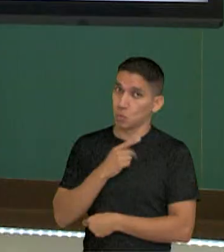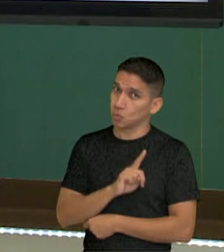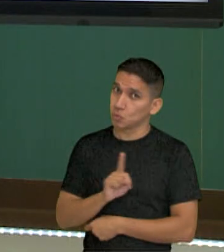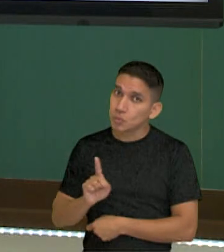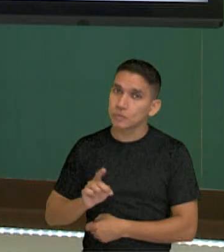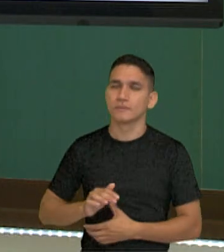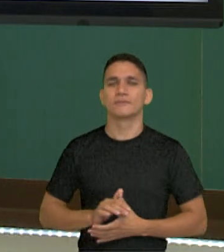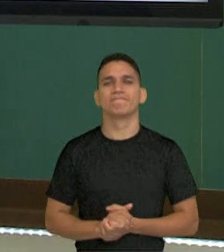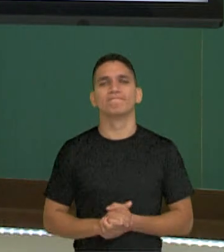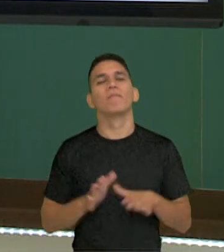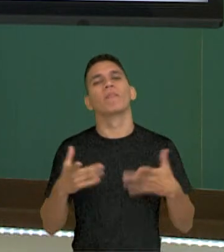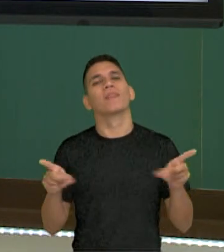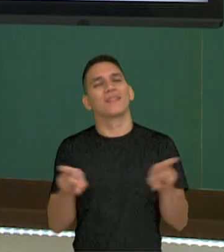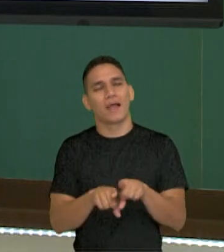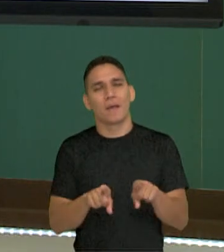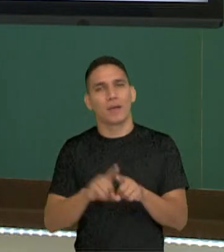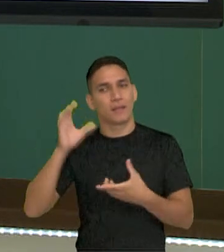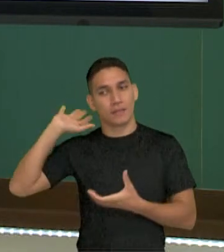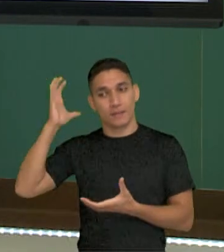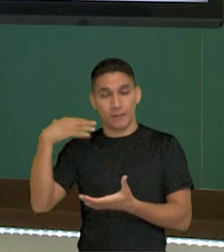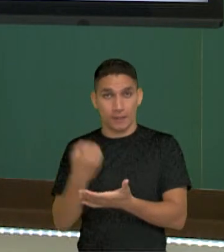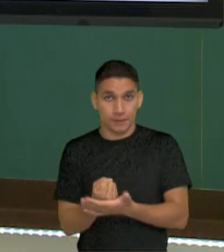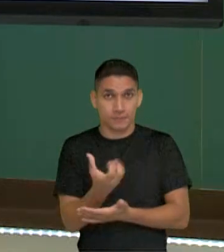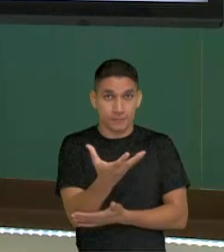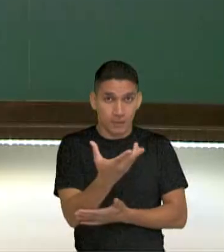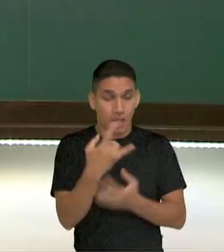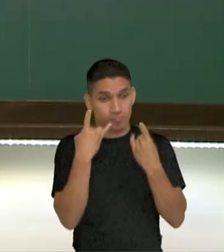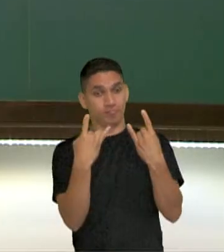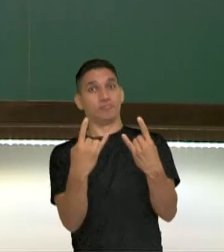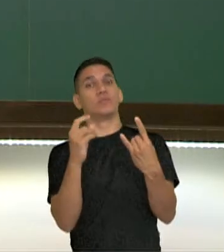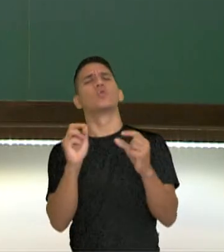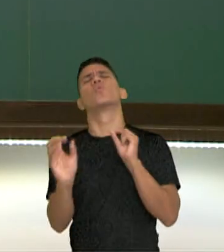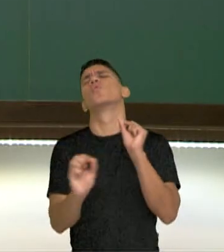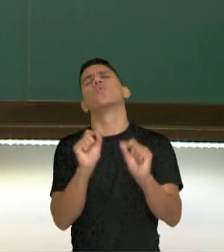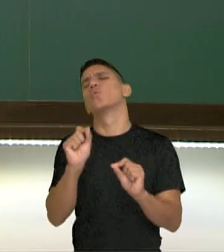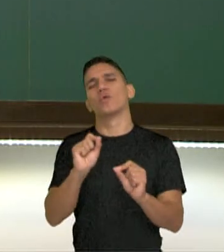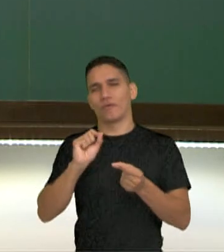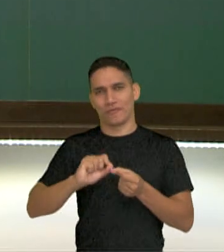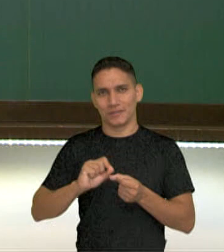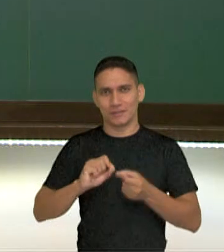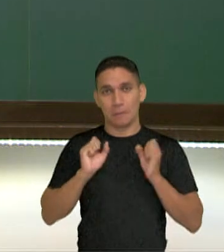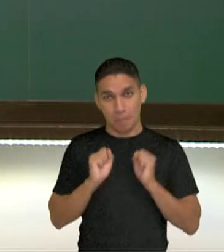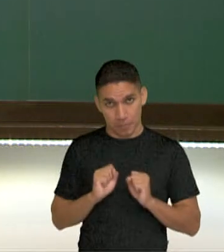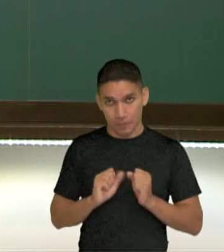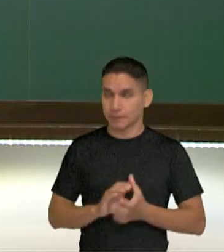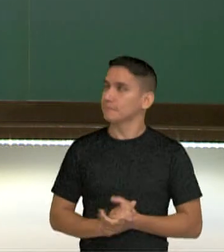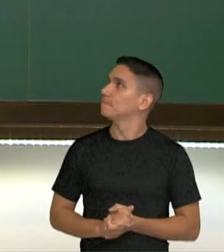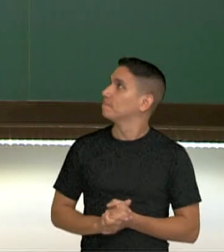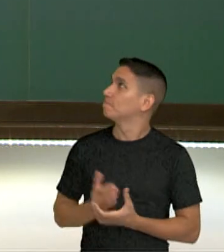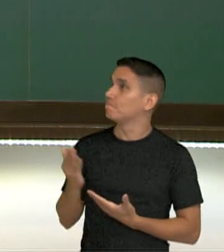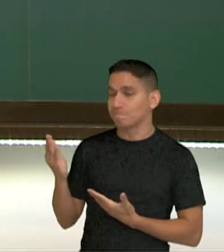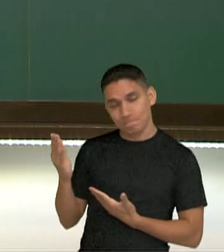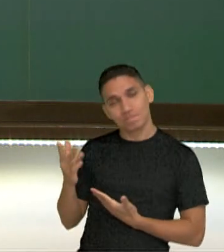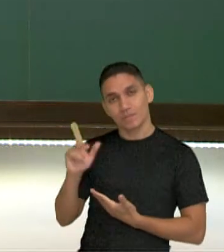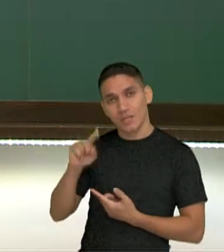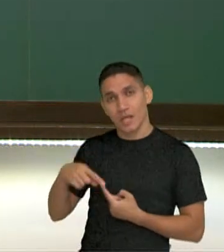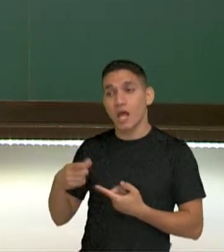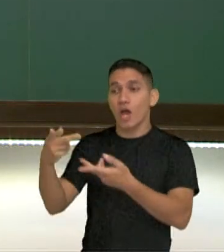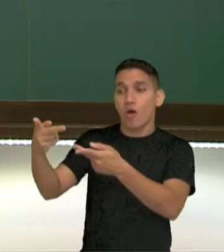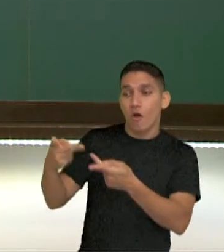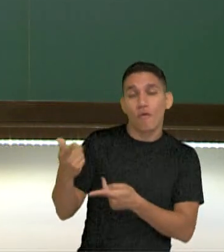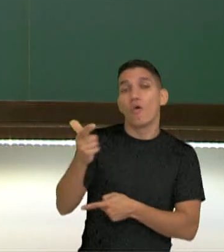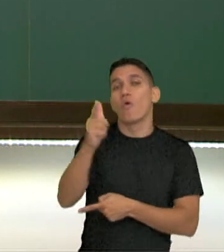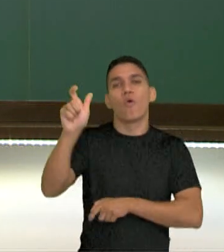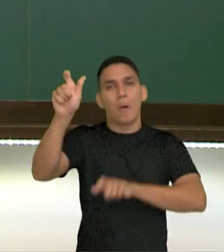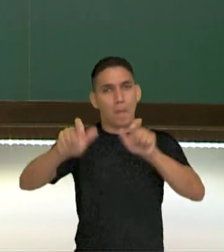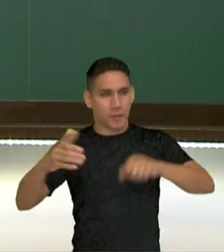né? Então, para tornar o podcast mais atrativo, né? O que a gente, né? A participação de outras